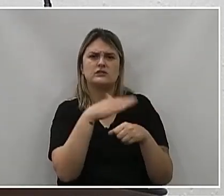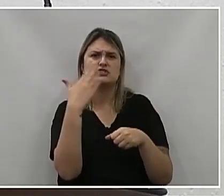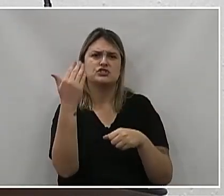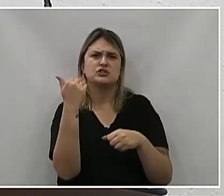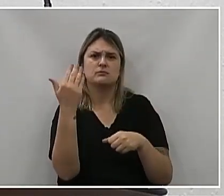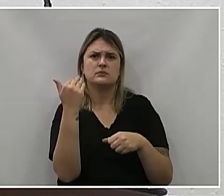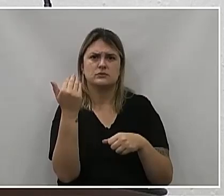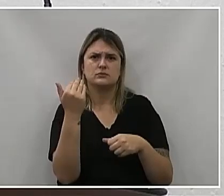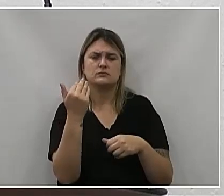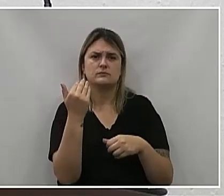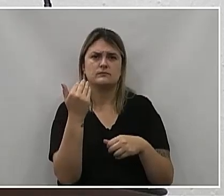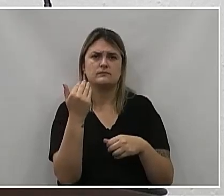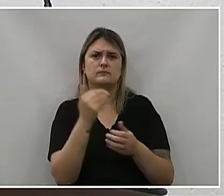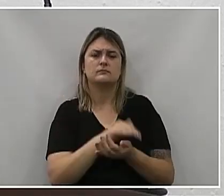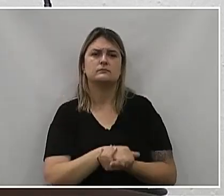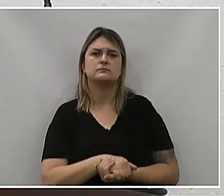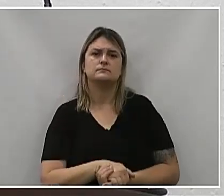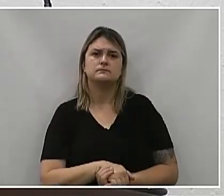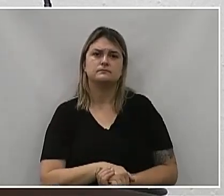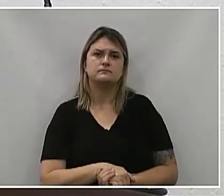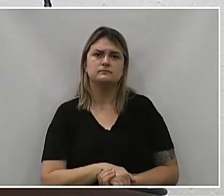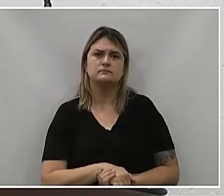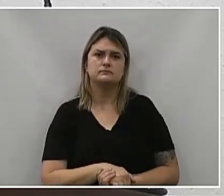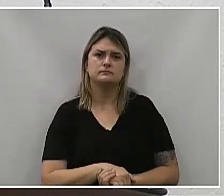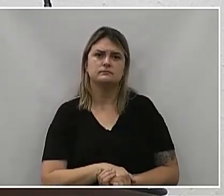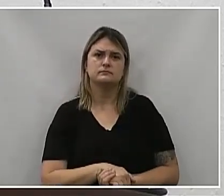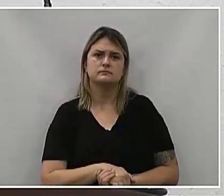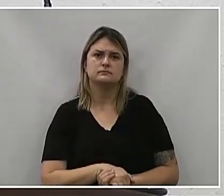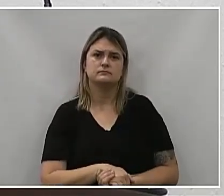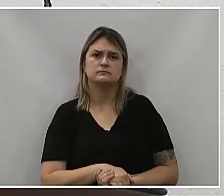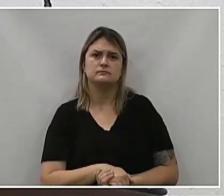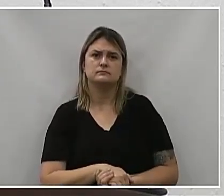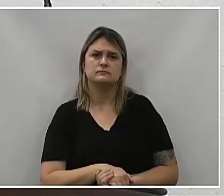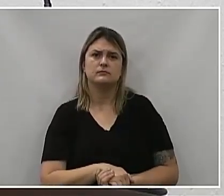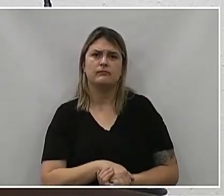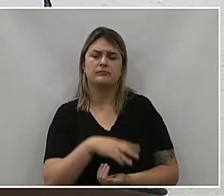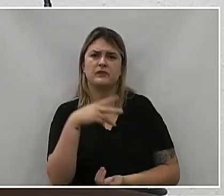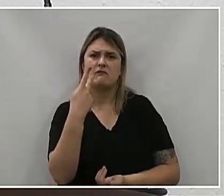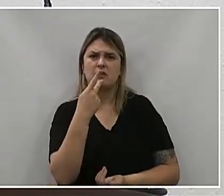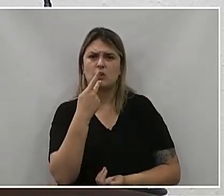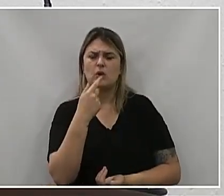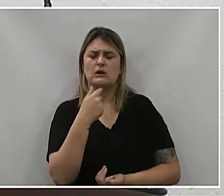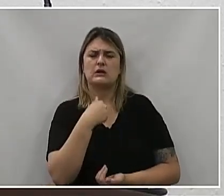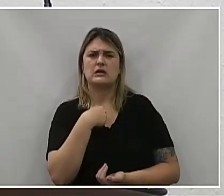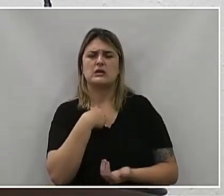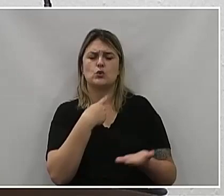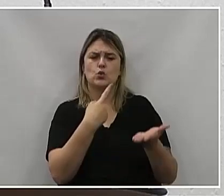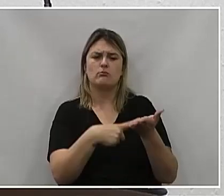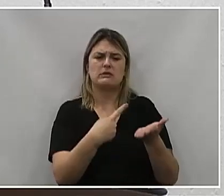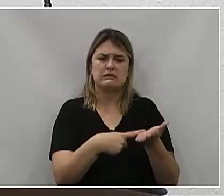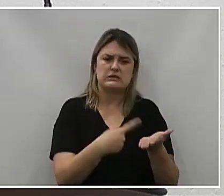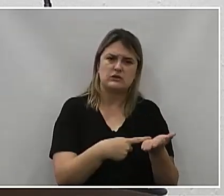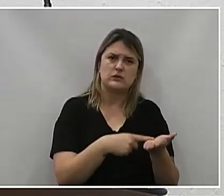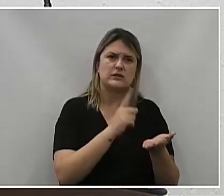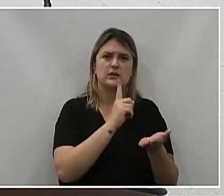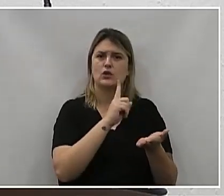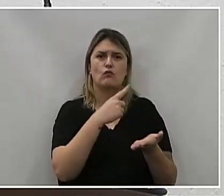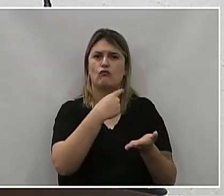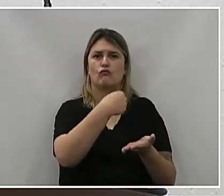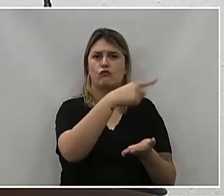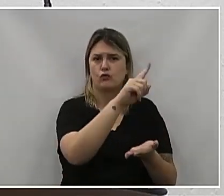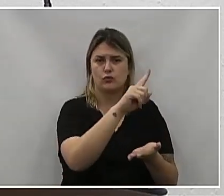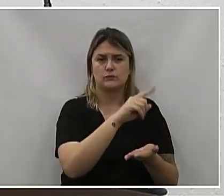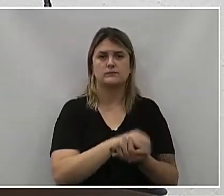chamando lá, né, nem vou citar as palavras aqui, dizendo que eu era um pilantra, que eu marco reunião e não